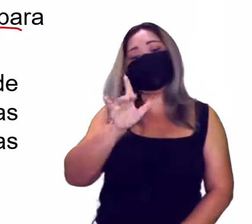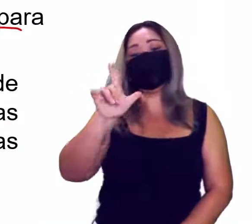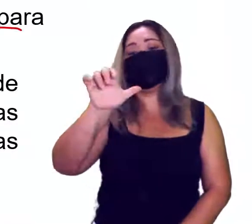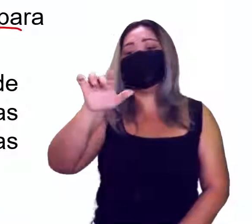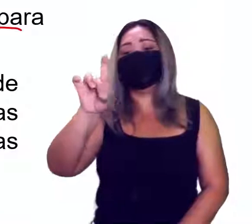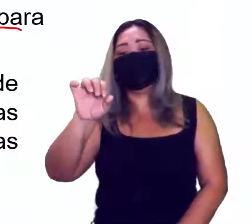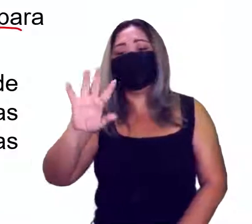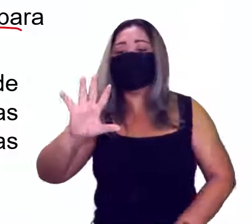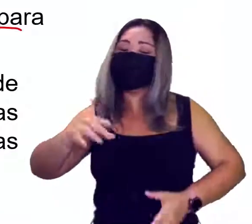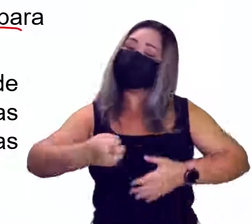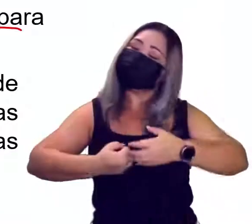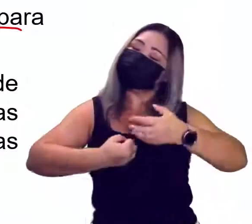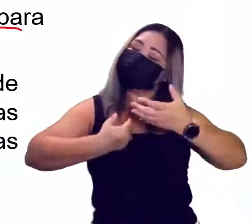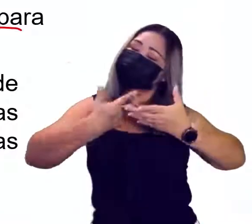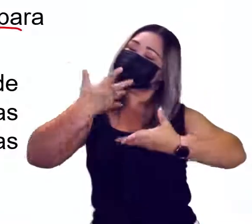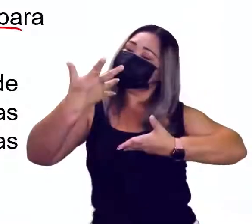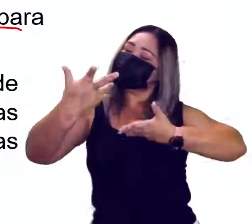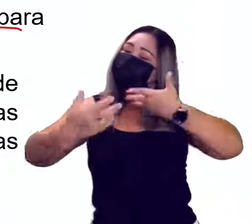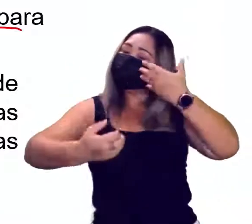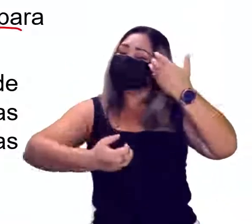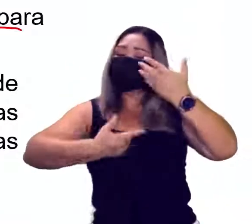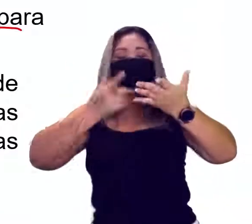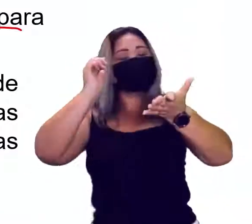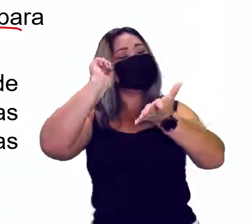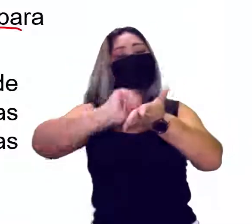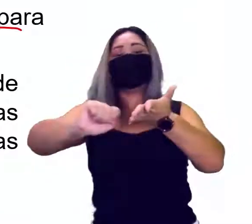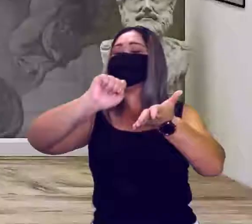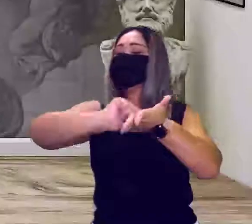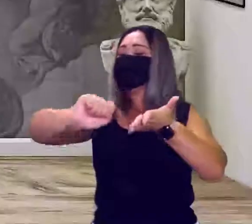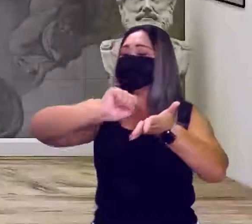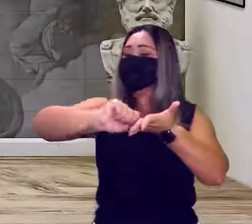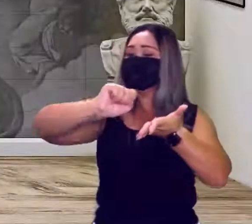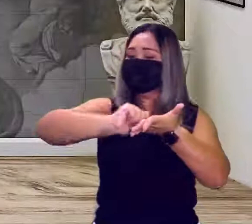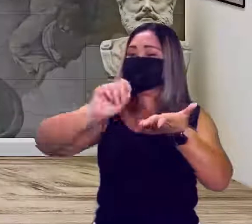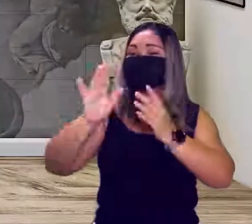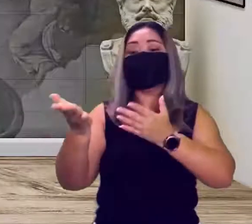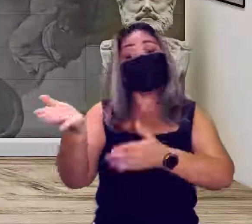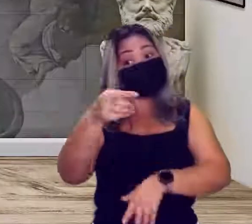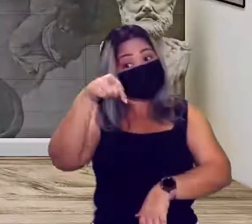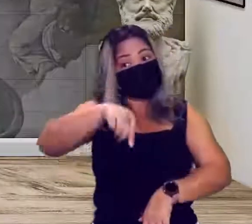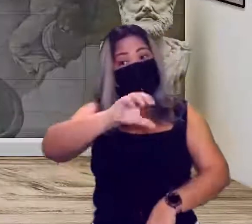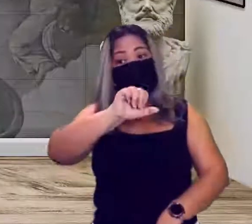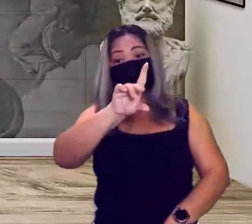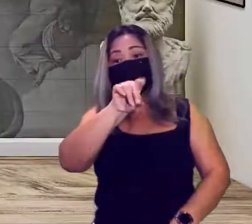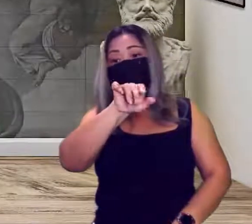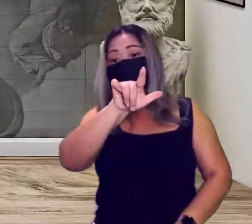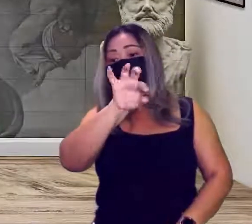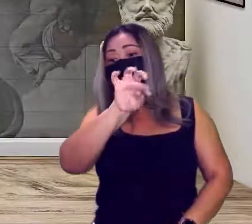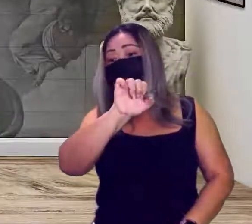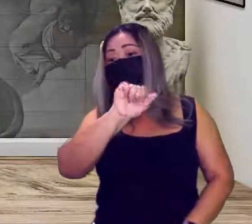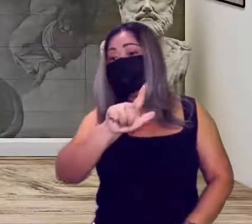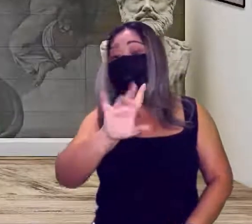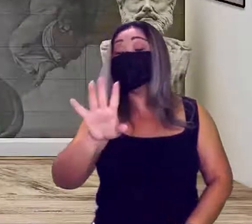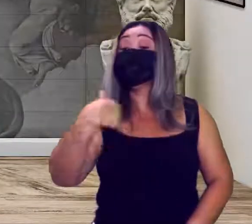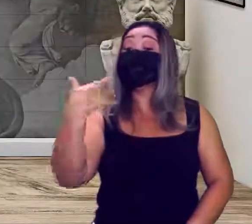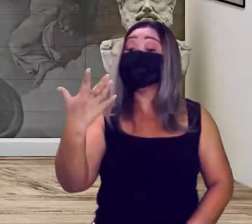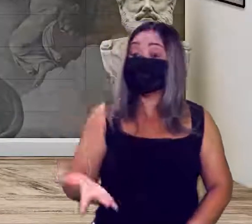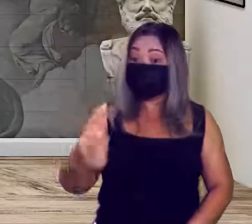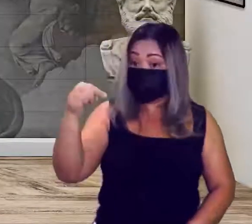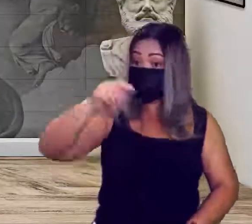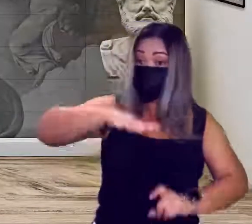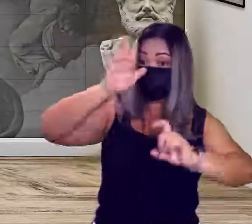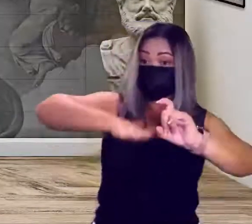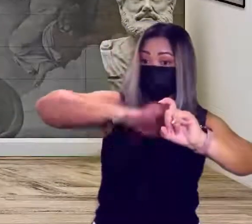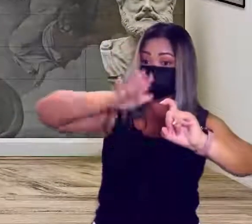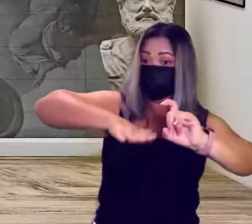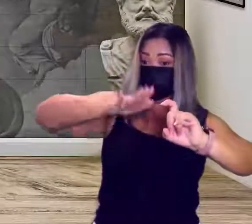que inspiram e ainda inspiram diversas obras artísticas e ocidentais. Veja bem, a mitologia grega Agora também